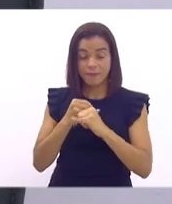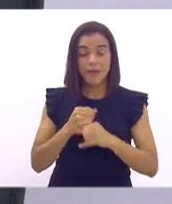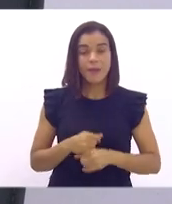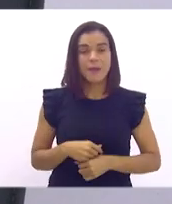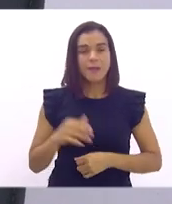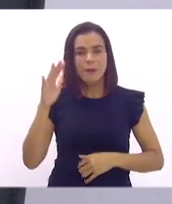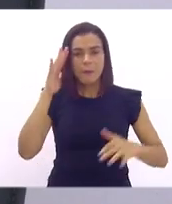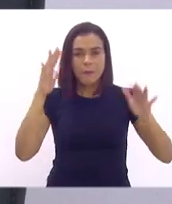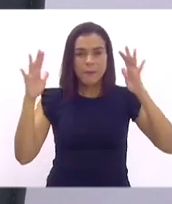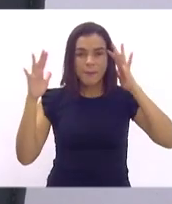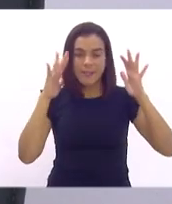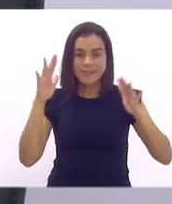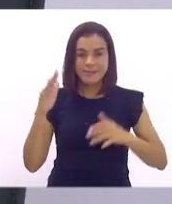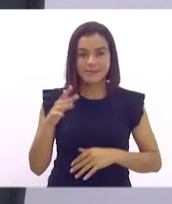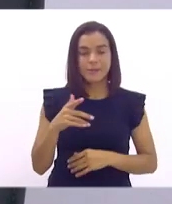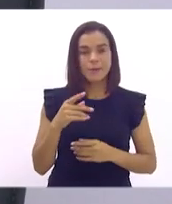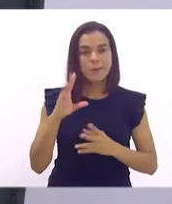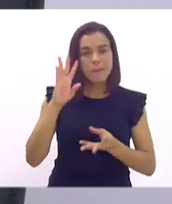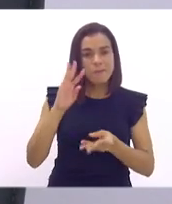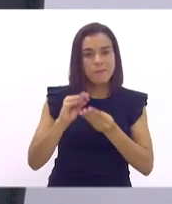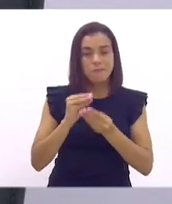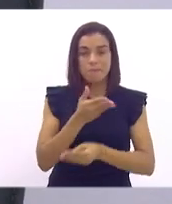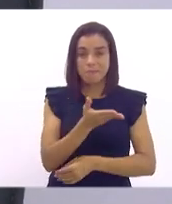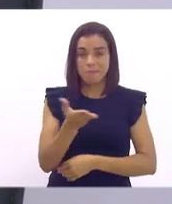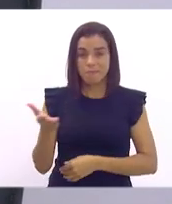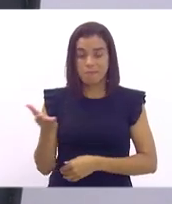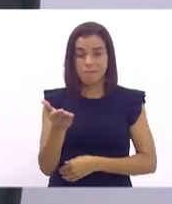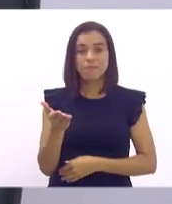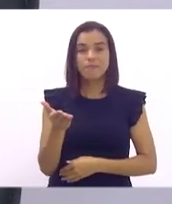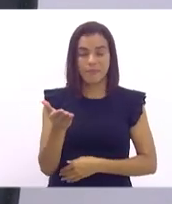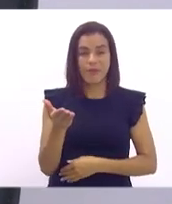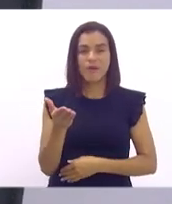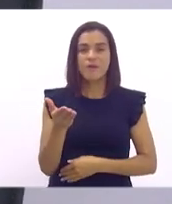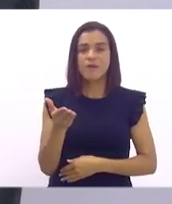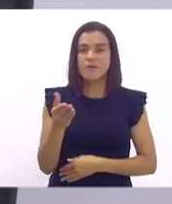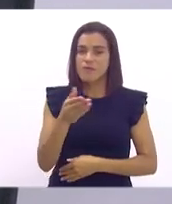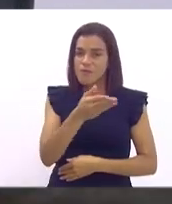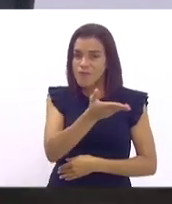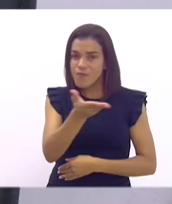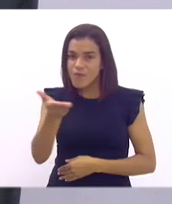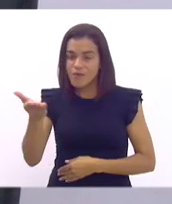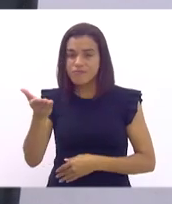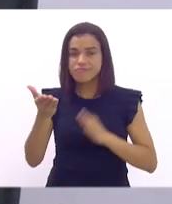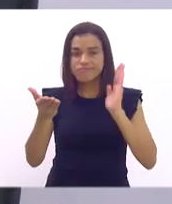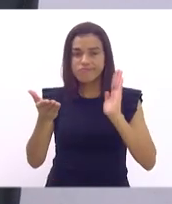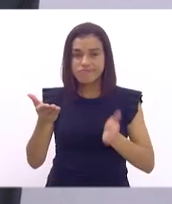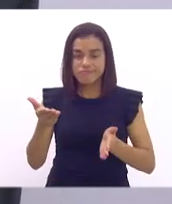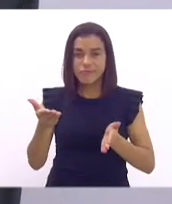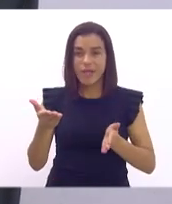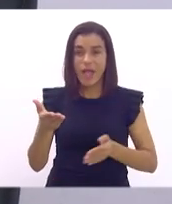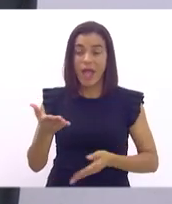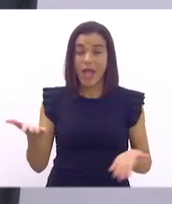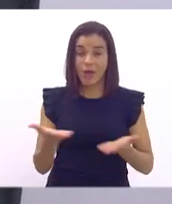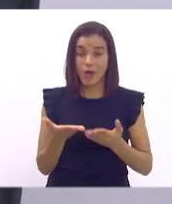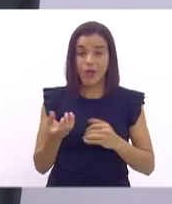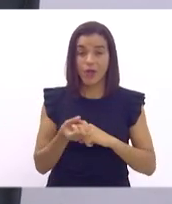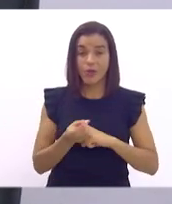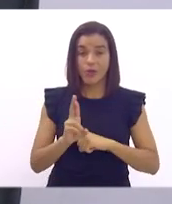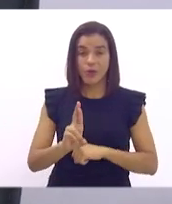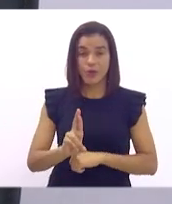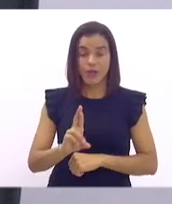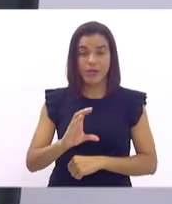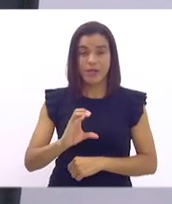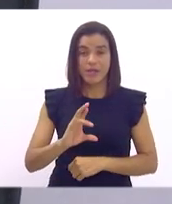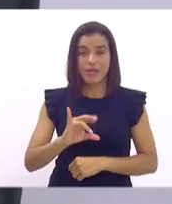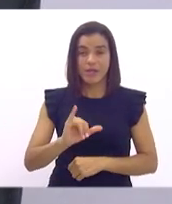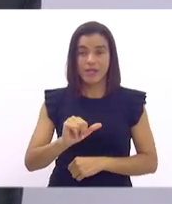fala das senhoras, o que a gente quer saber é o seguinte, é que, já que vocês estão, né? Está chegando aqui a doutora Cristina Fernandes, lá